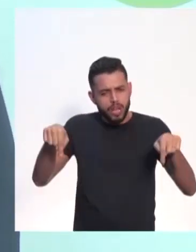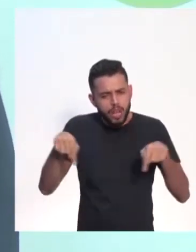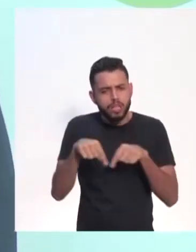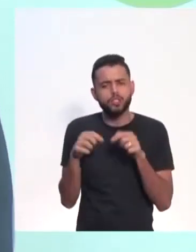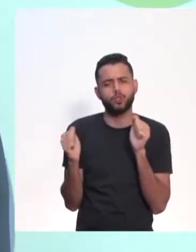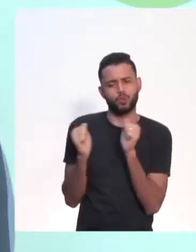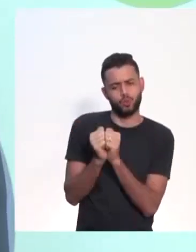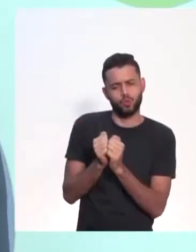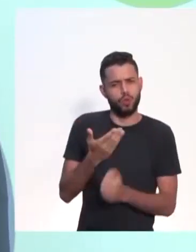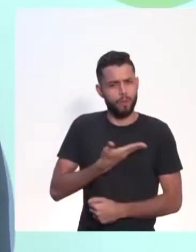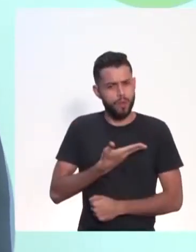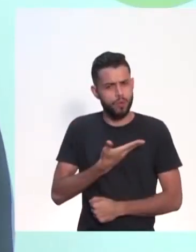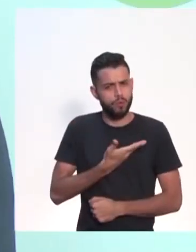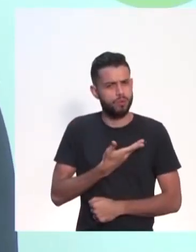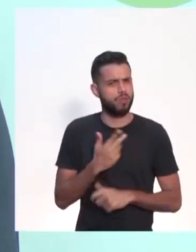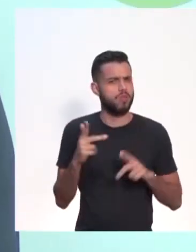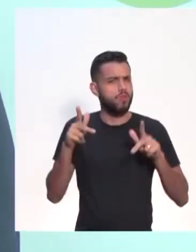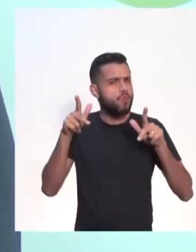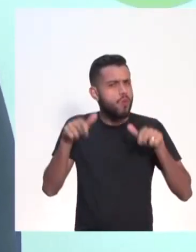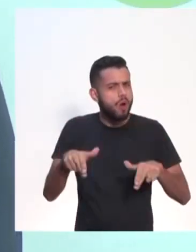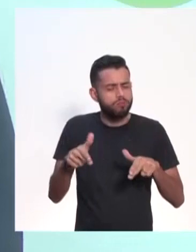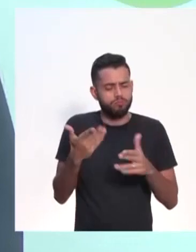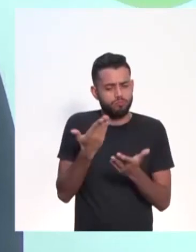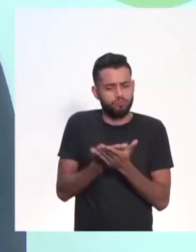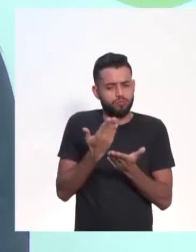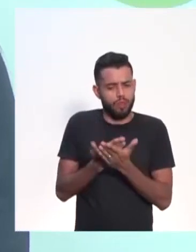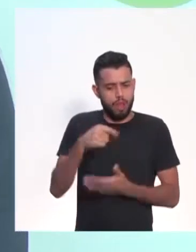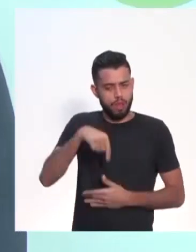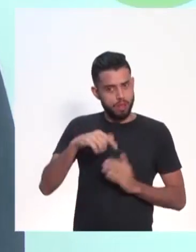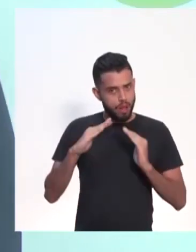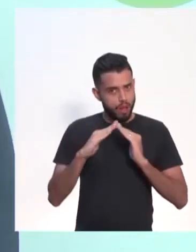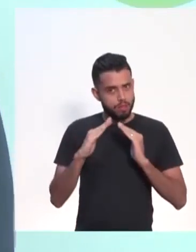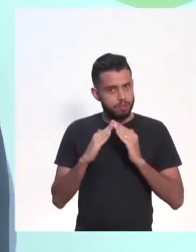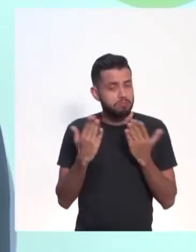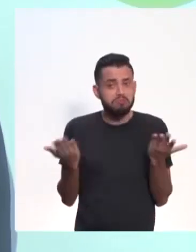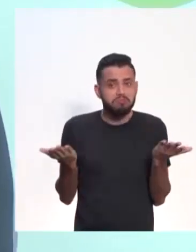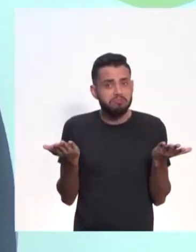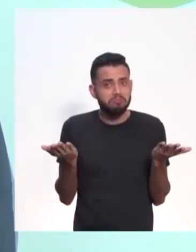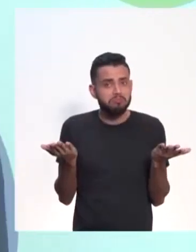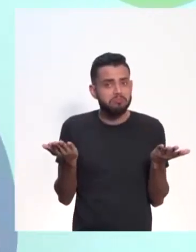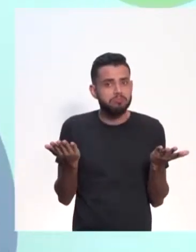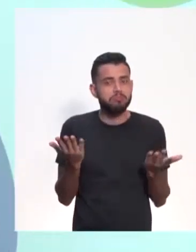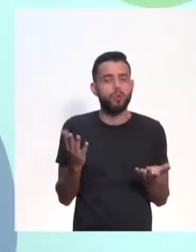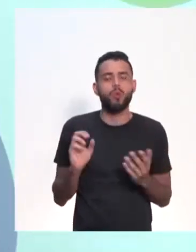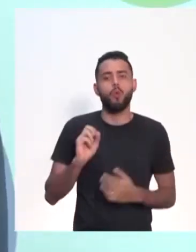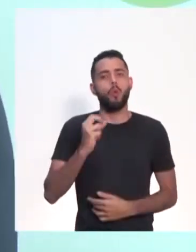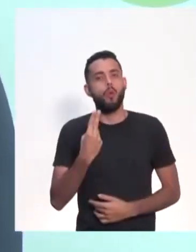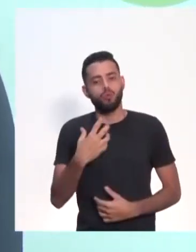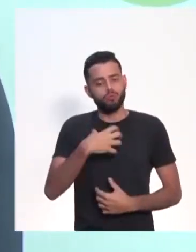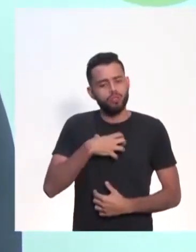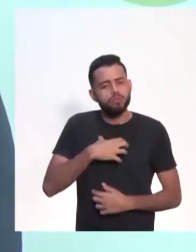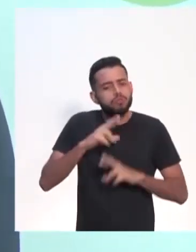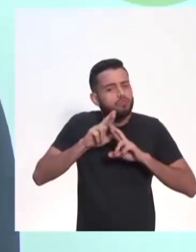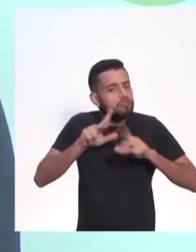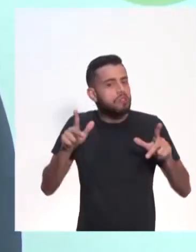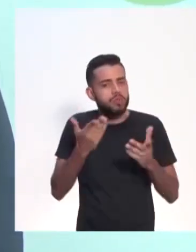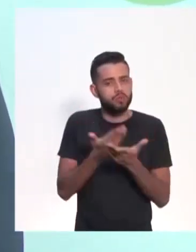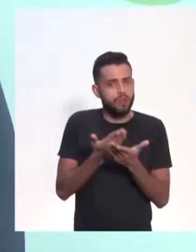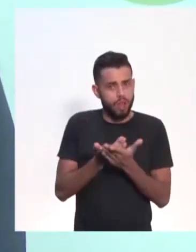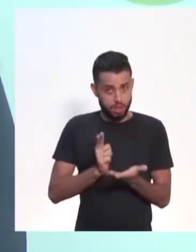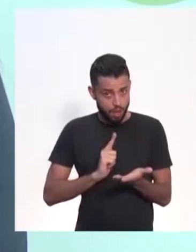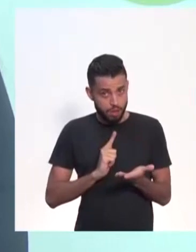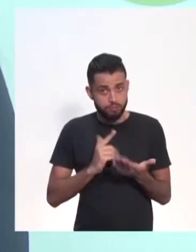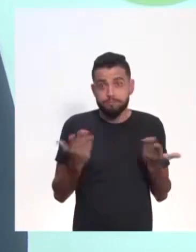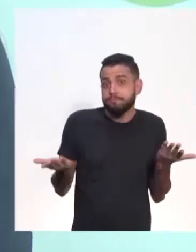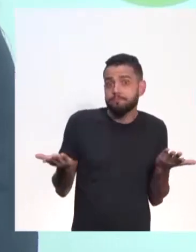mesma forma que eu vou estudar na minha casa? Será que tem alguma forma diferente para eu estudar? Será que tem alguma coisa